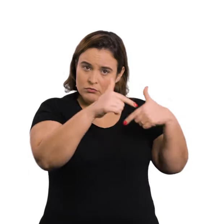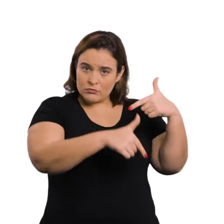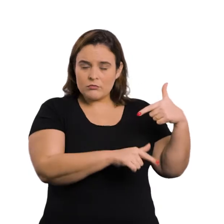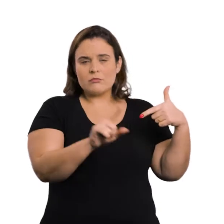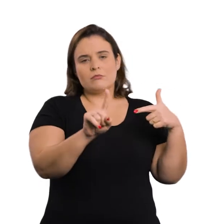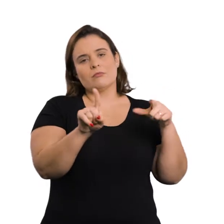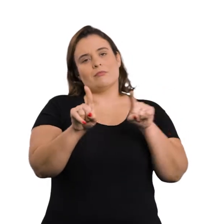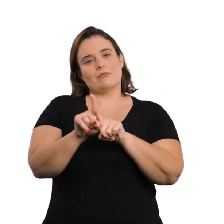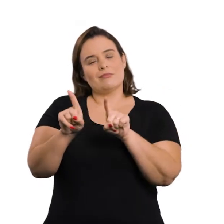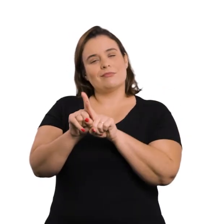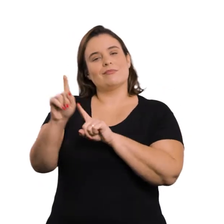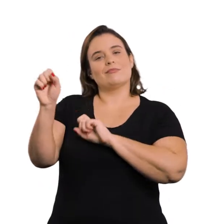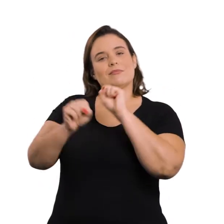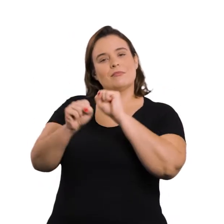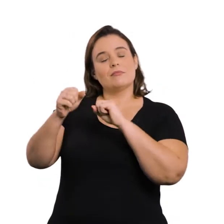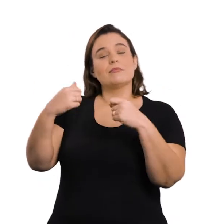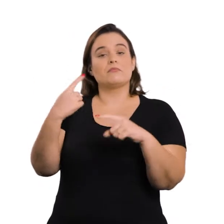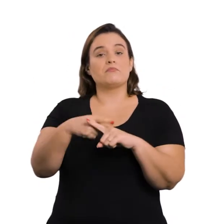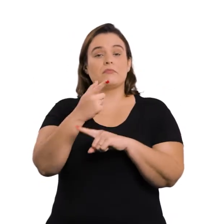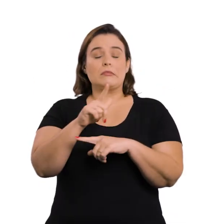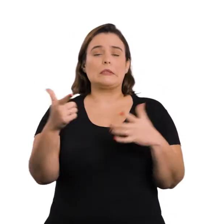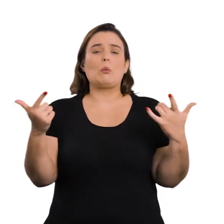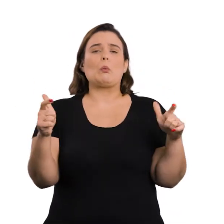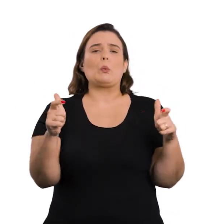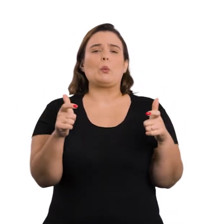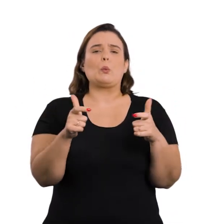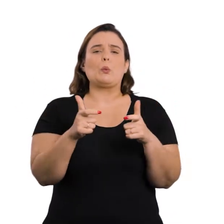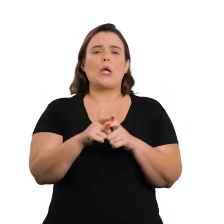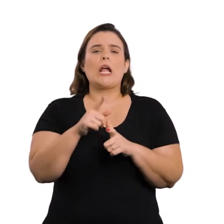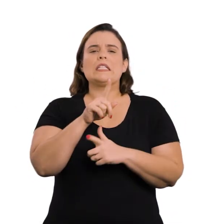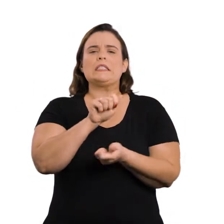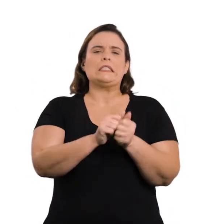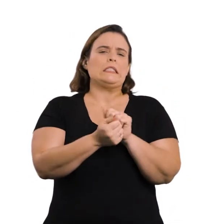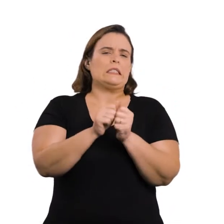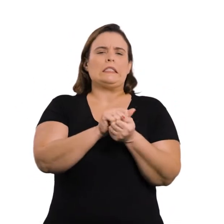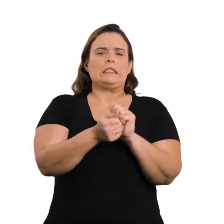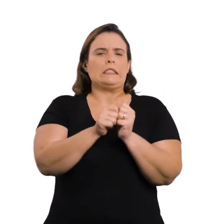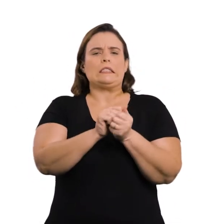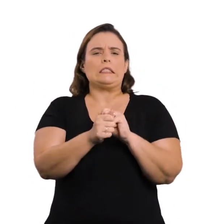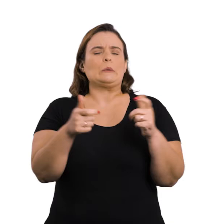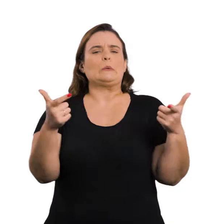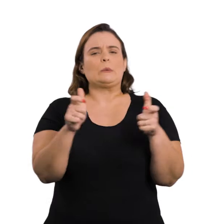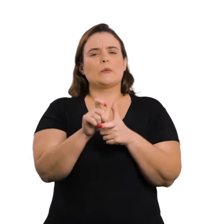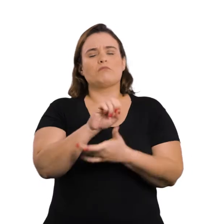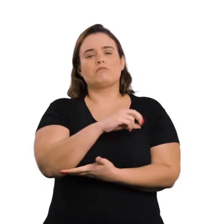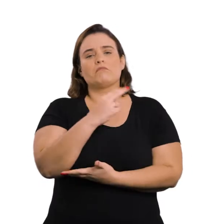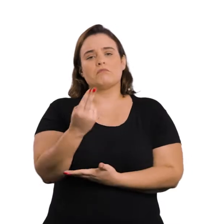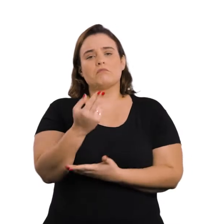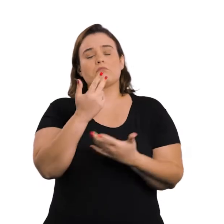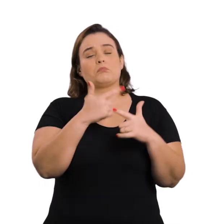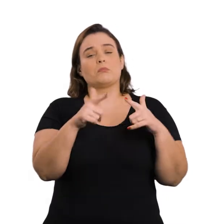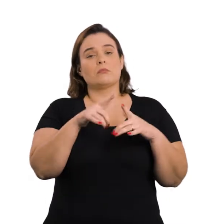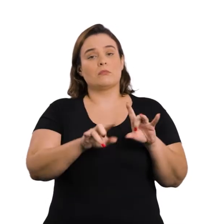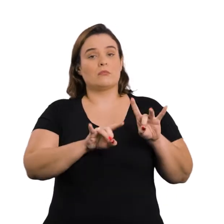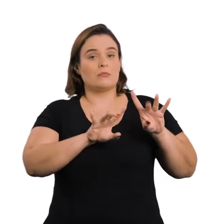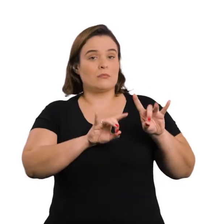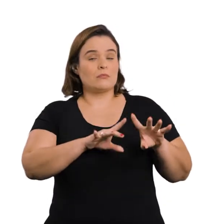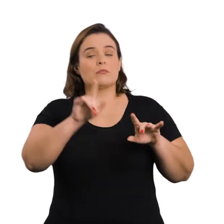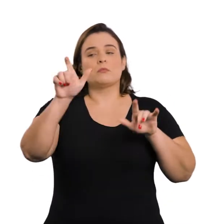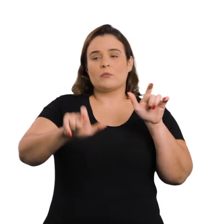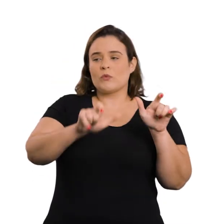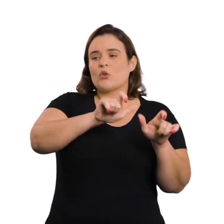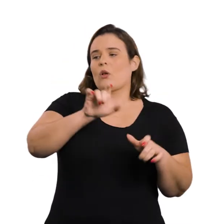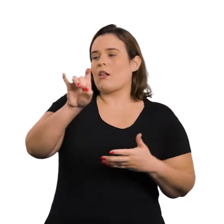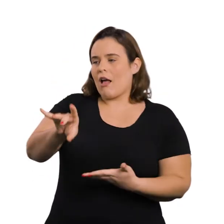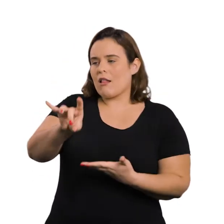também para as empresas, pois assim reduz-se a necessidade de inúmeras adequações ou desenvolvimento de soluções específicas para